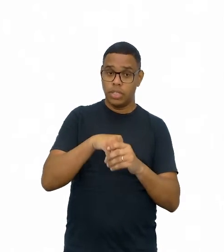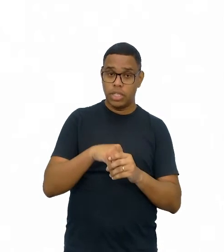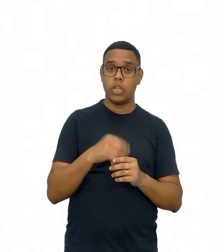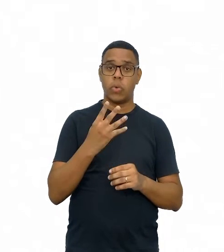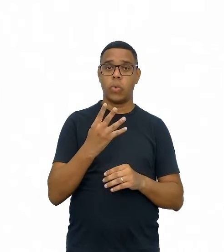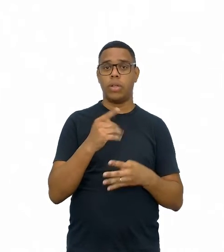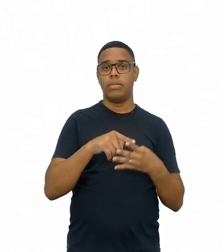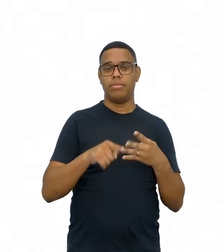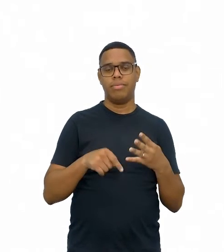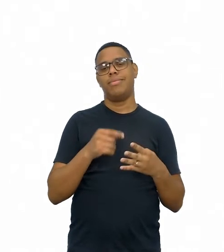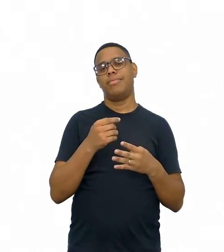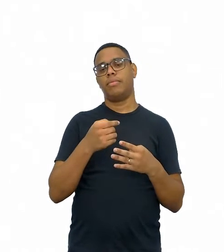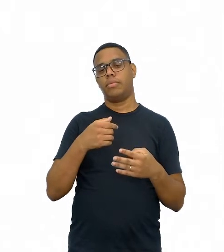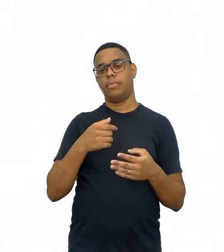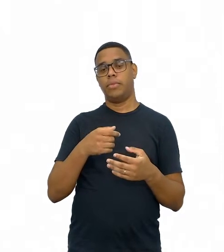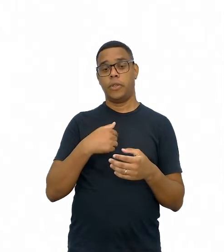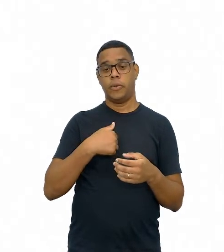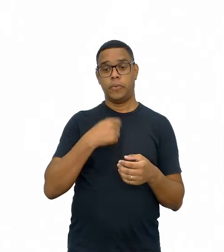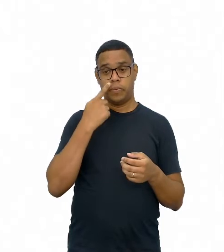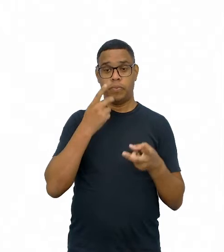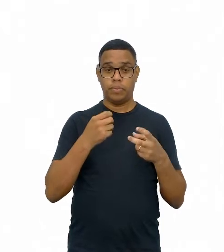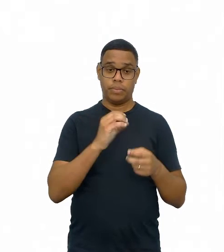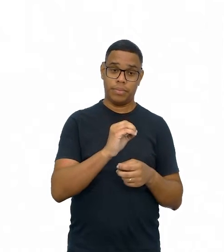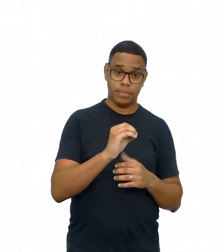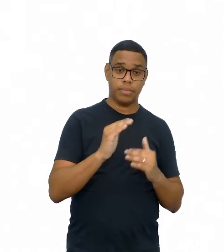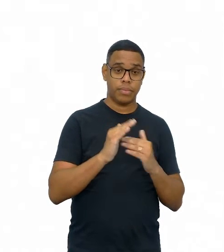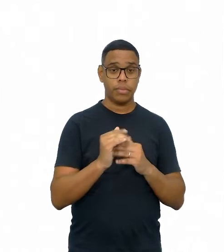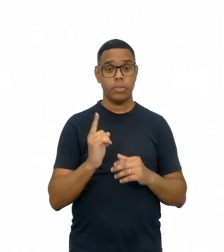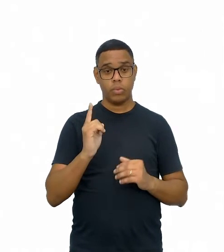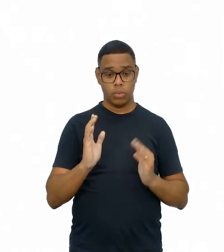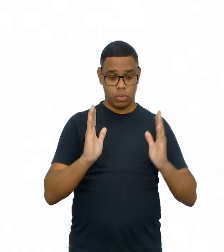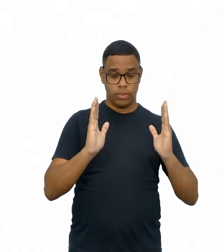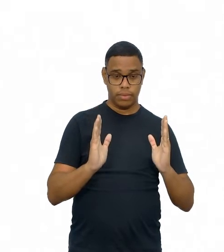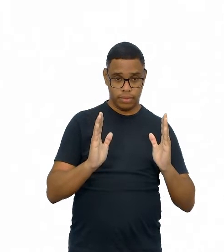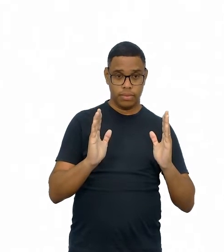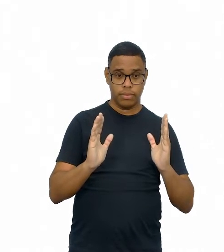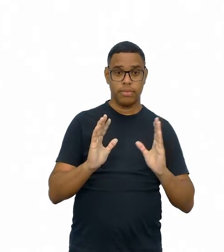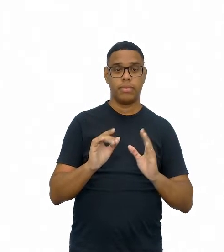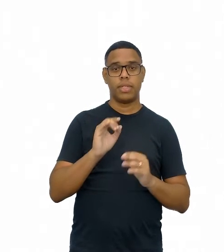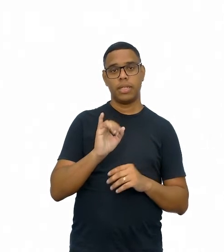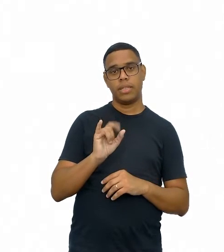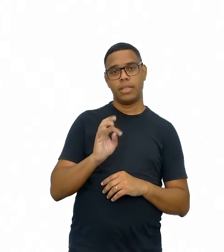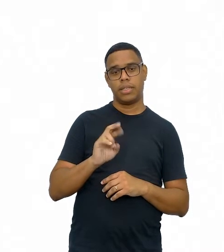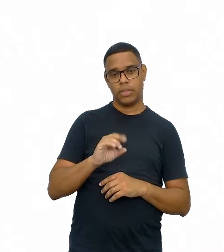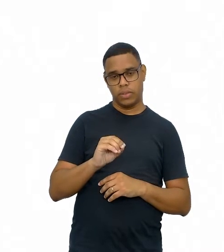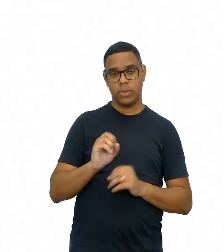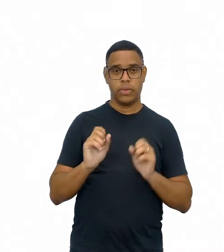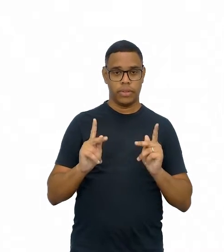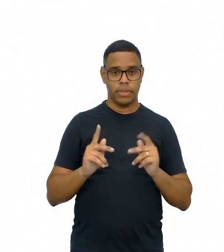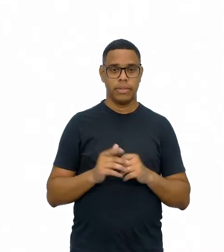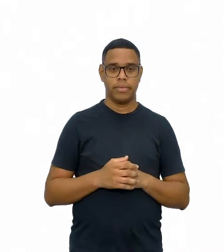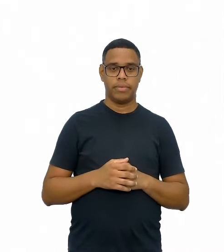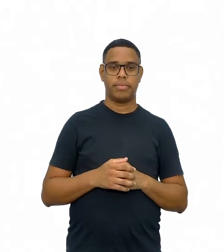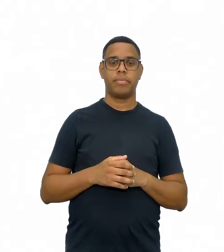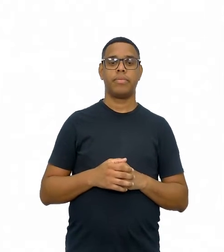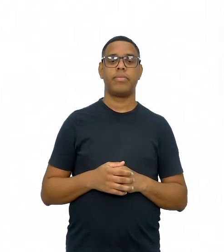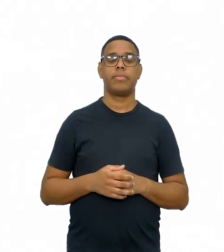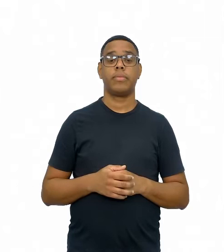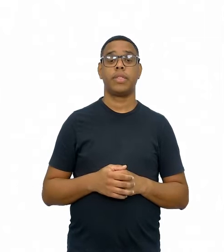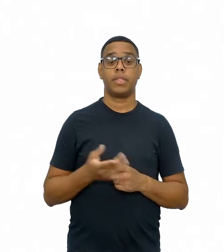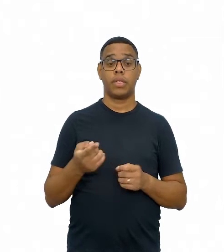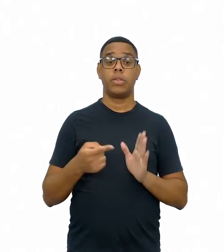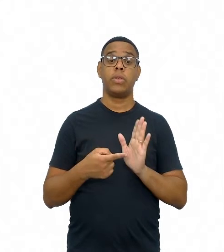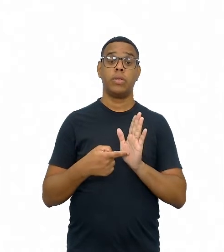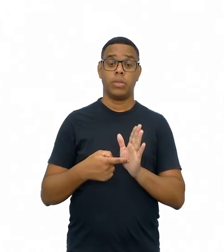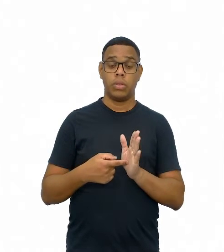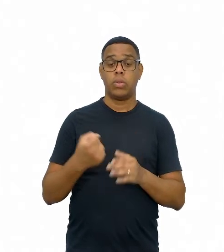4 partes. Então, eu tenho que olhar do 0 ao 1 como meu inteiro, ok? E aí, a gente, quando